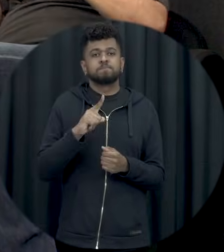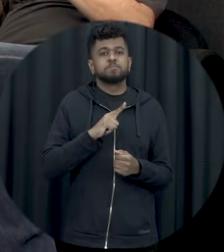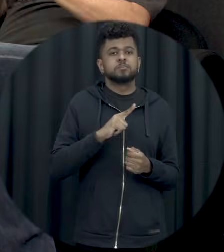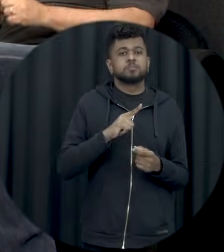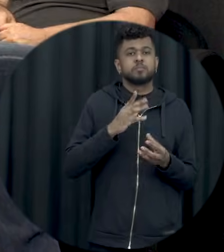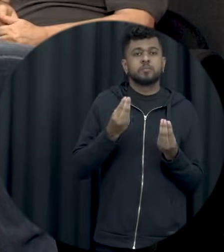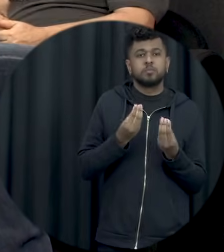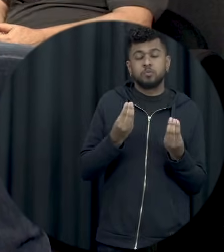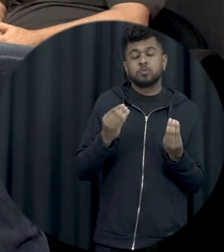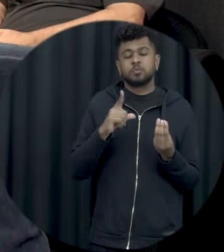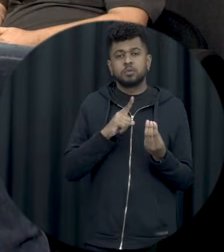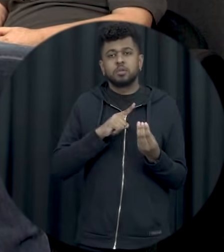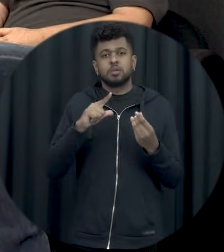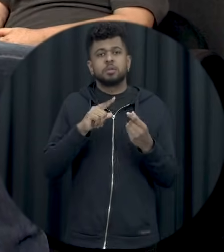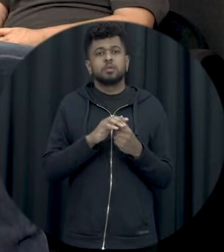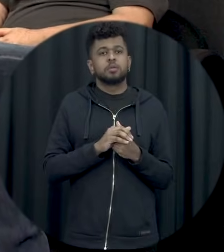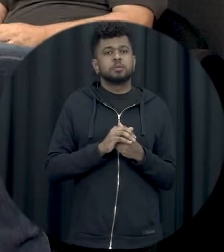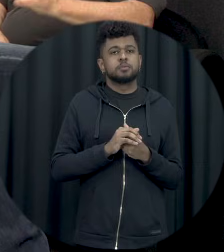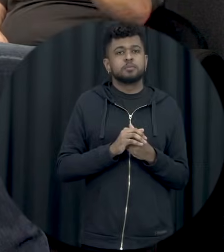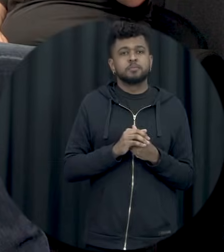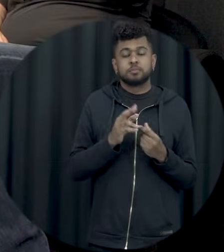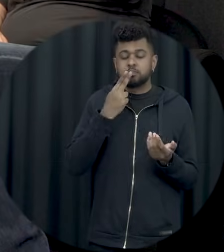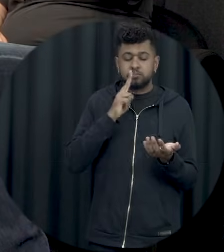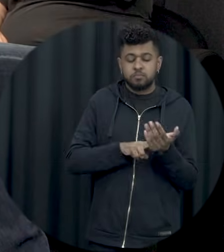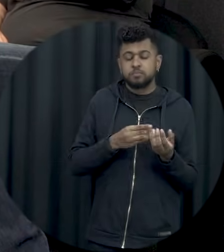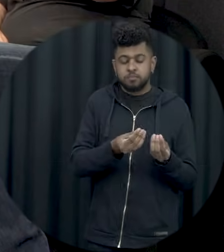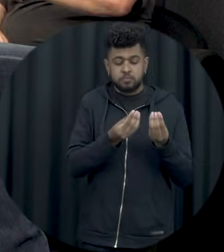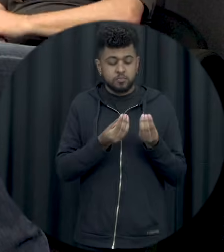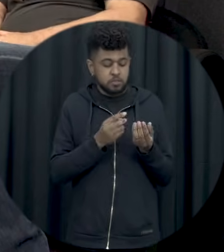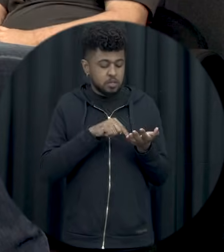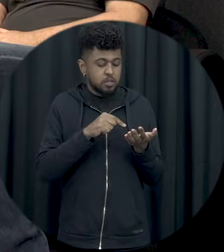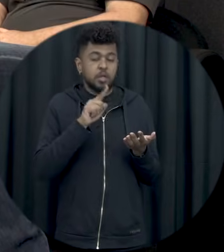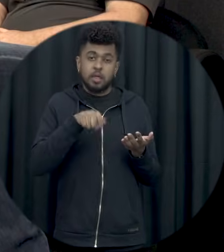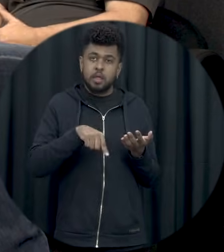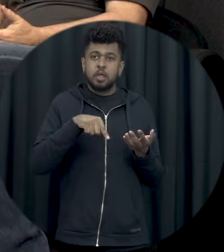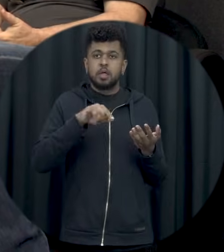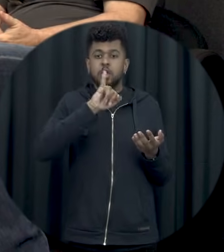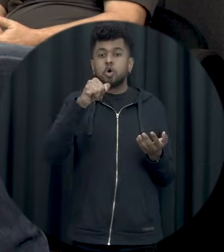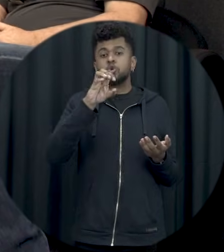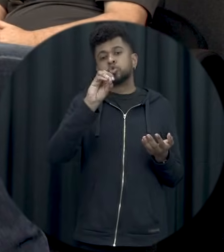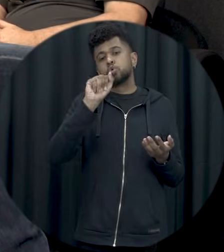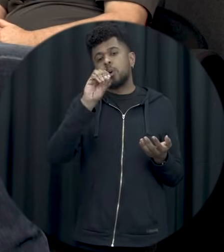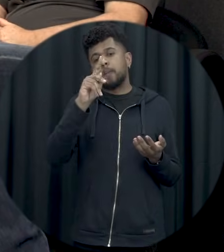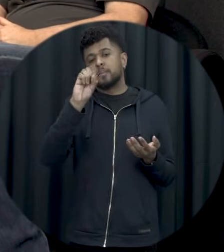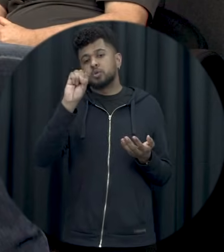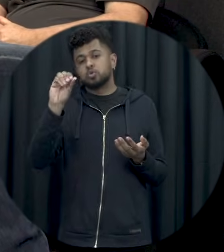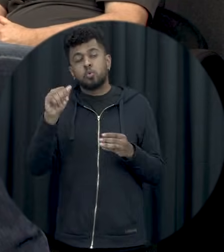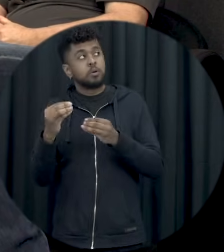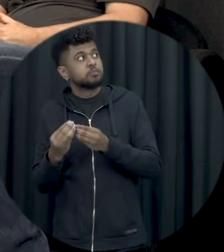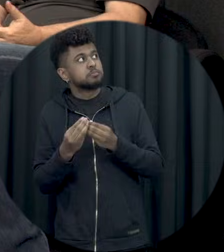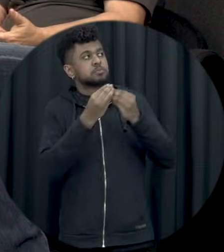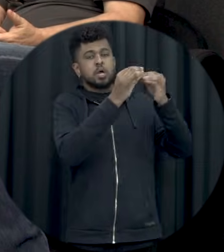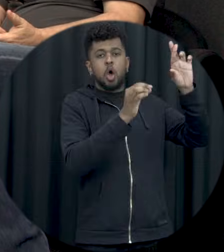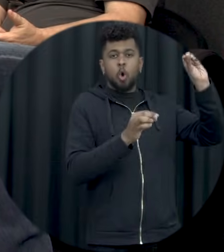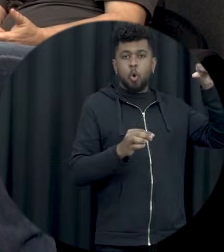uma retangular, o carteiro, né? Trazia a carta. E ela foi de João Pessoa para Roma, uma minha antiga orientadora de